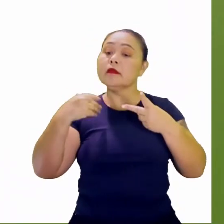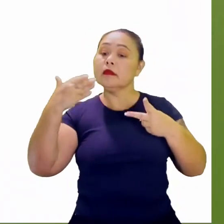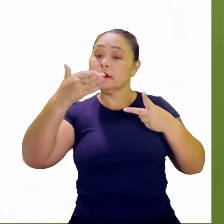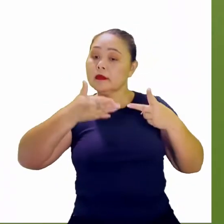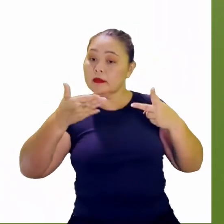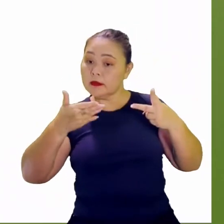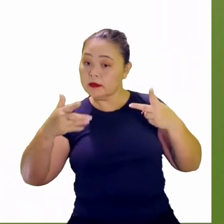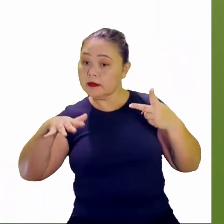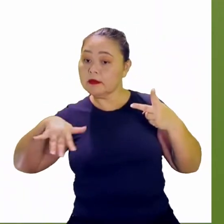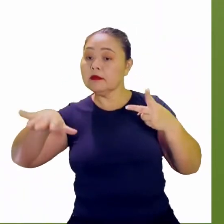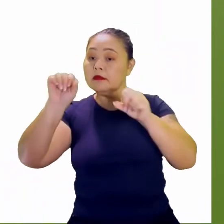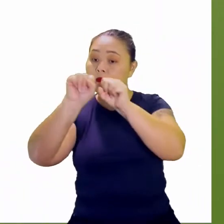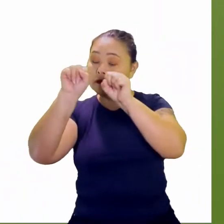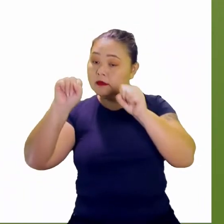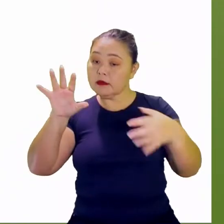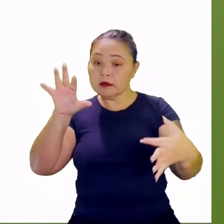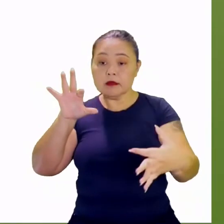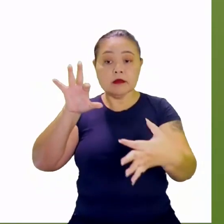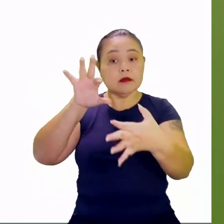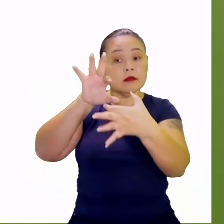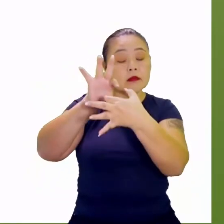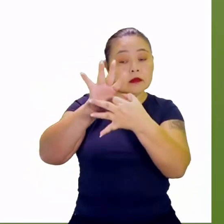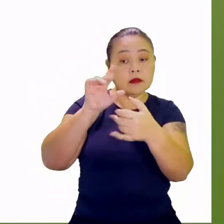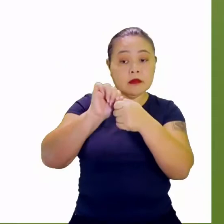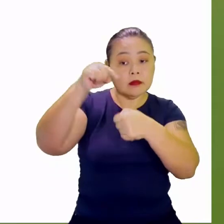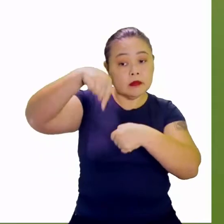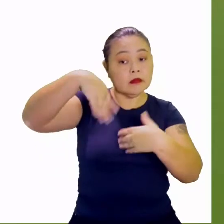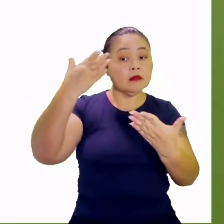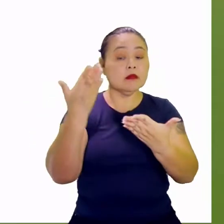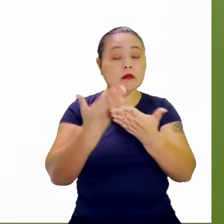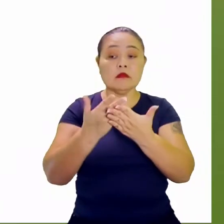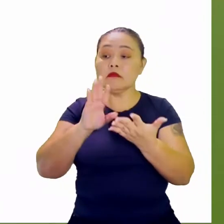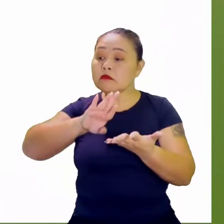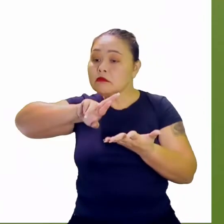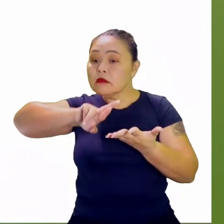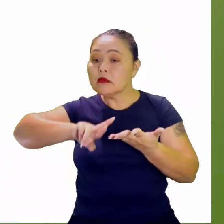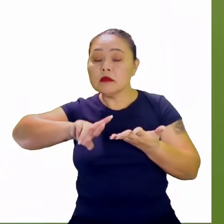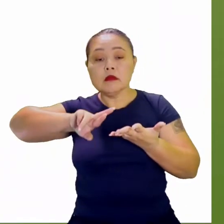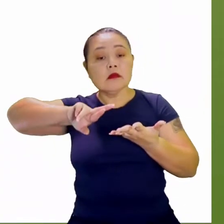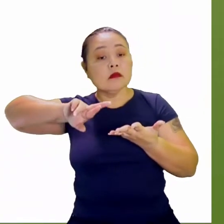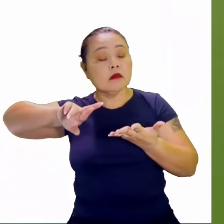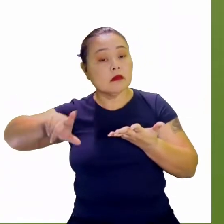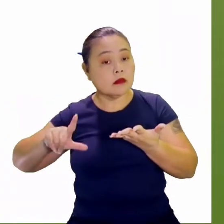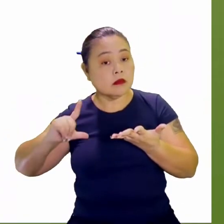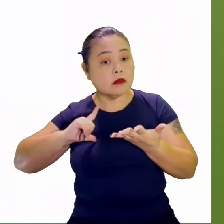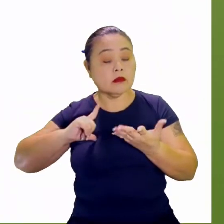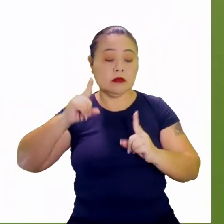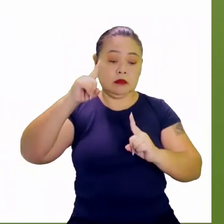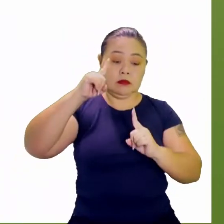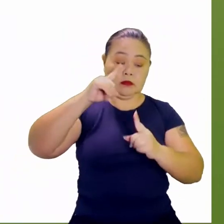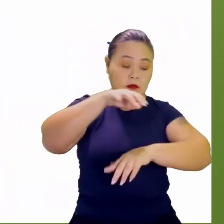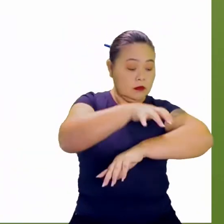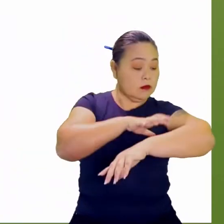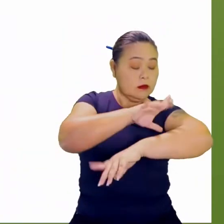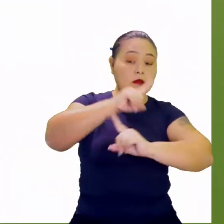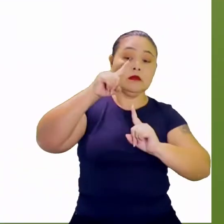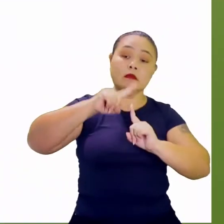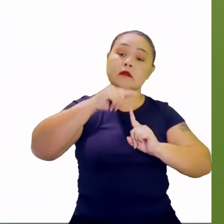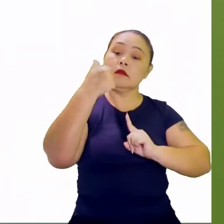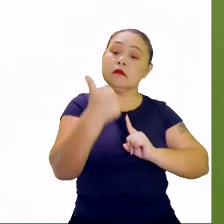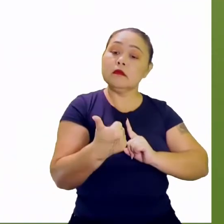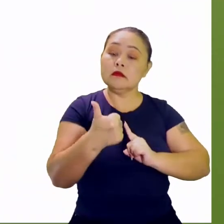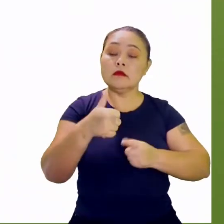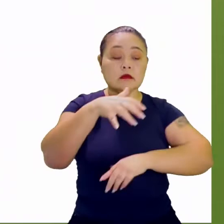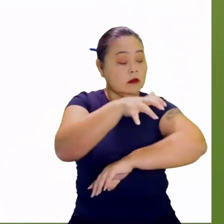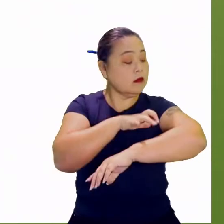associando aí nessa aula. Então, você já consegue distinguir o que é a fibra do tipo 1 do que